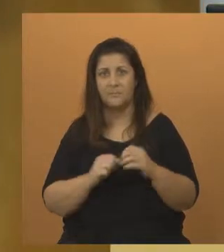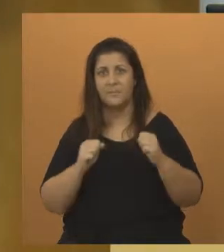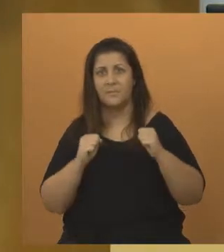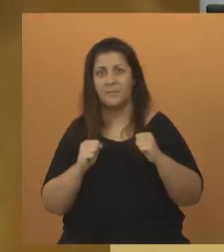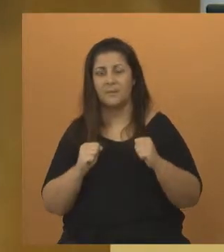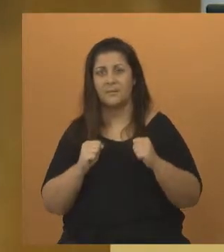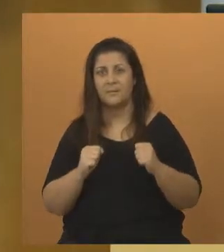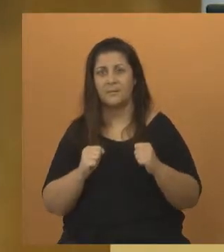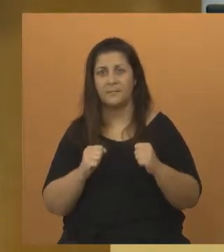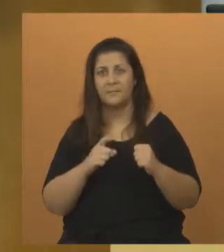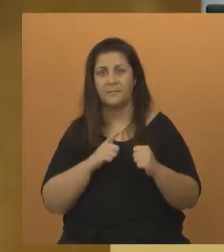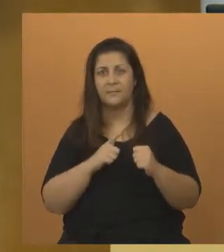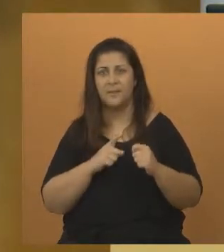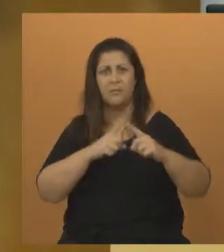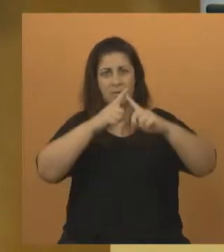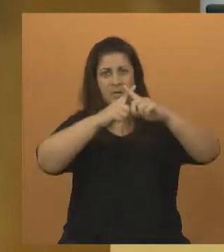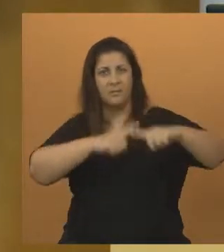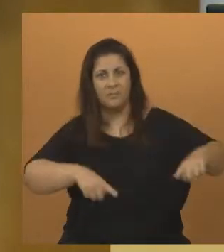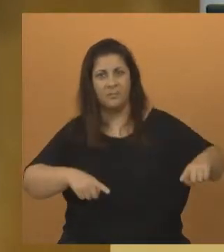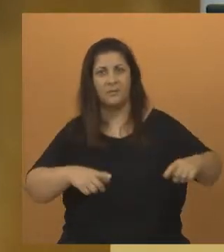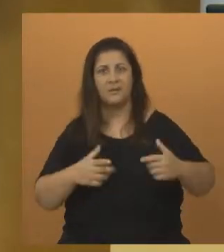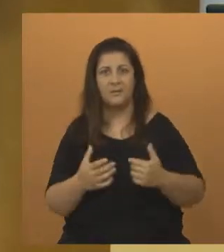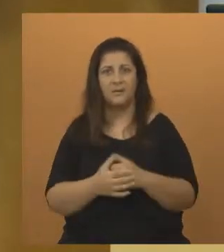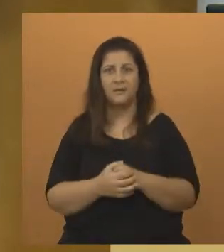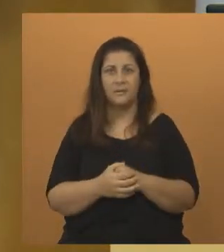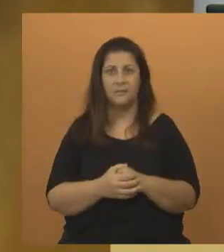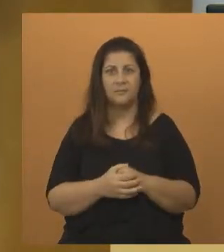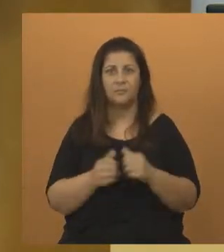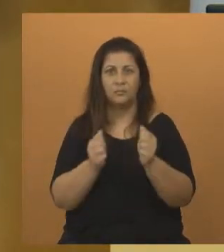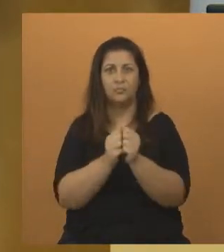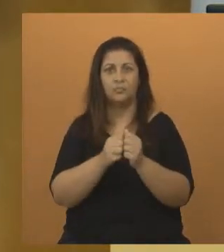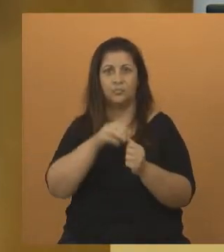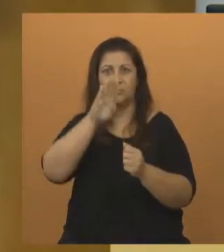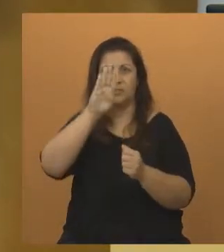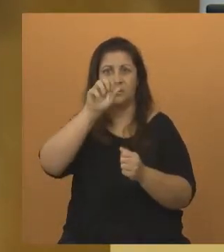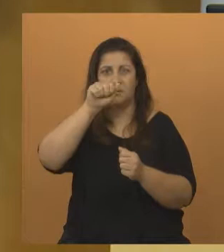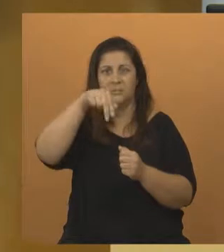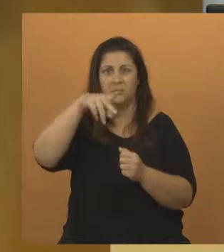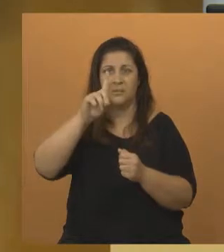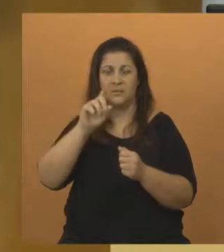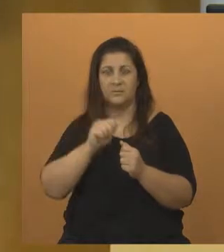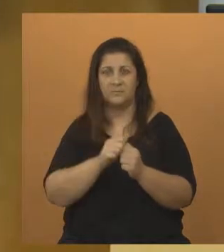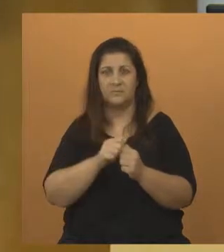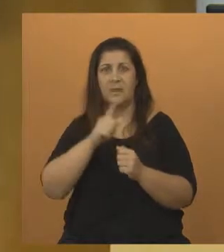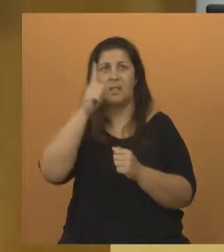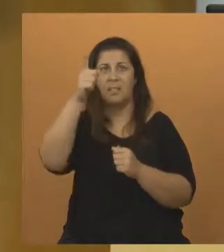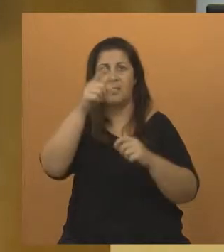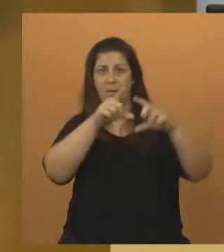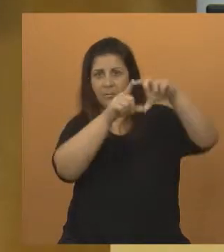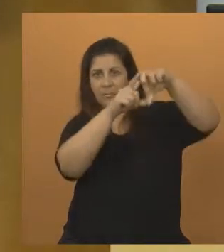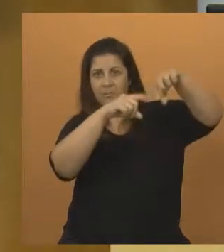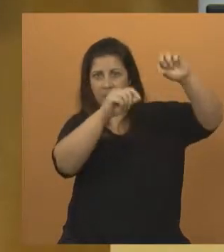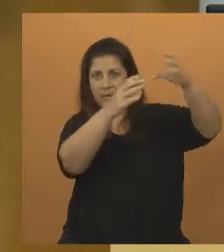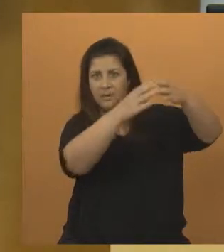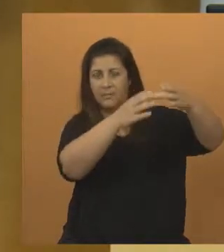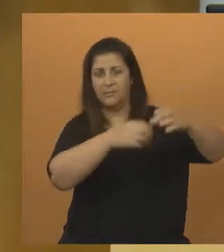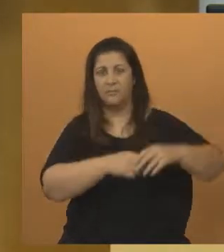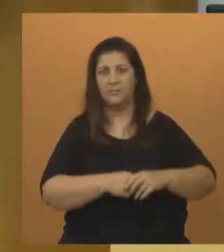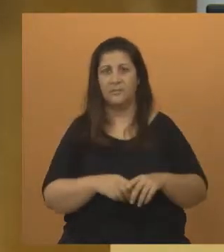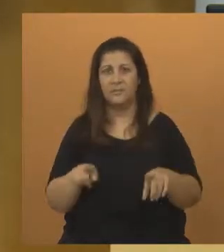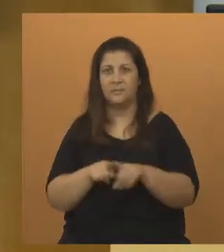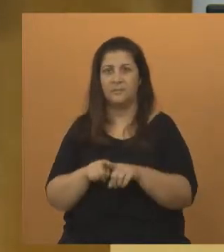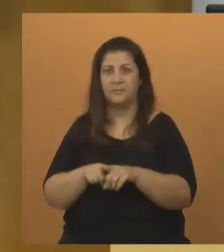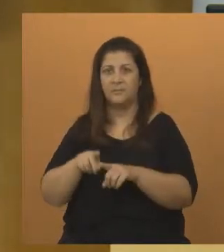ter um campeonato com a Band Vale, que é o Parque Meia Lua e a Vila Garcia. Todos